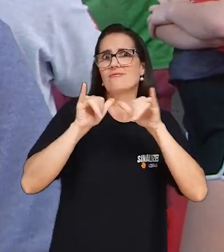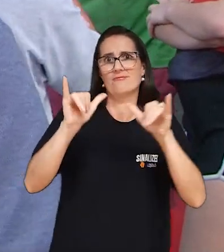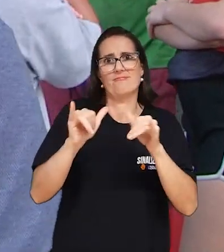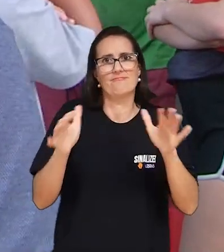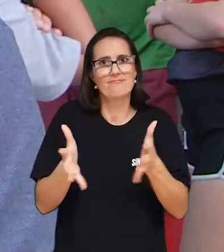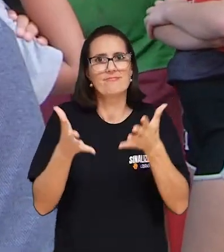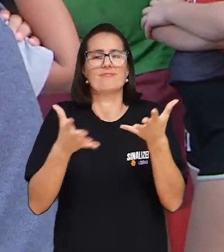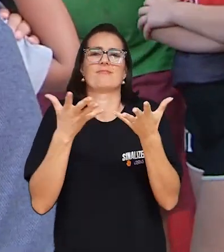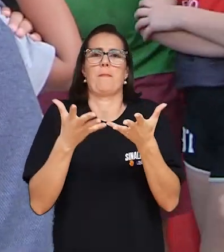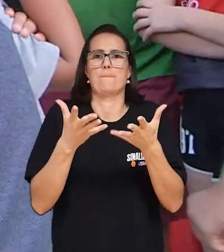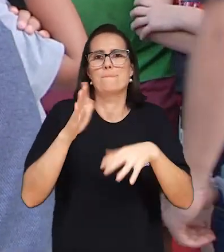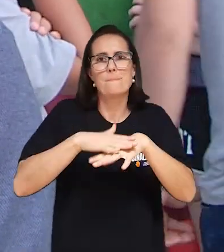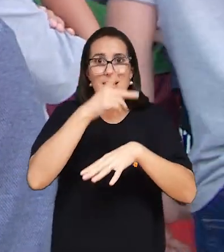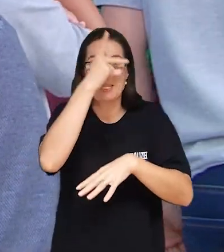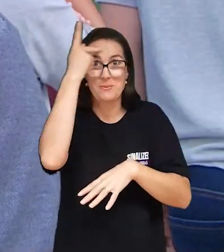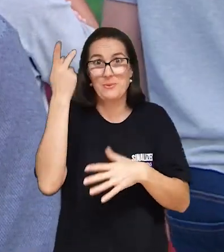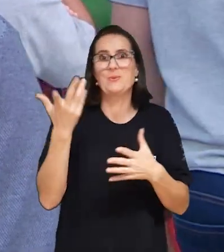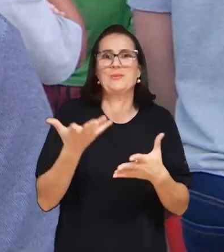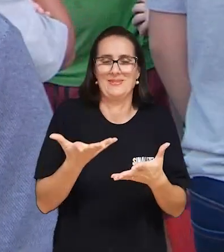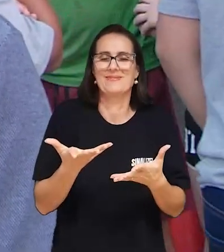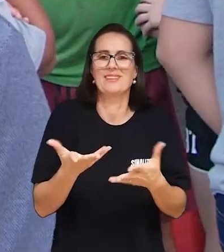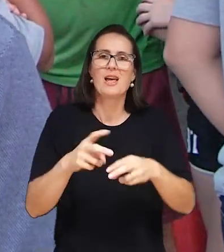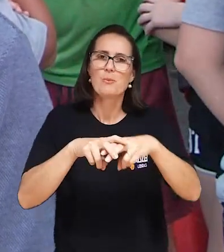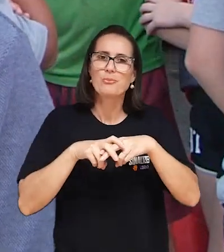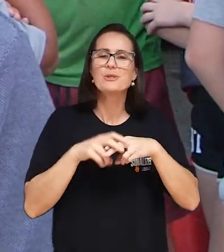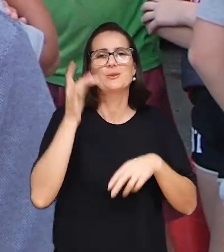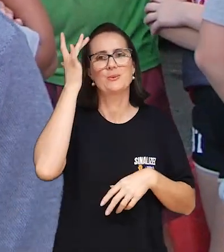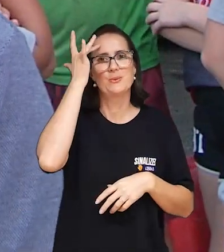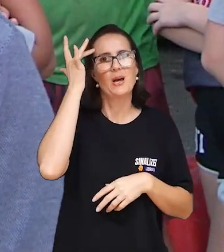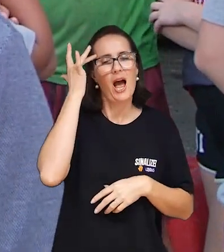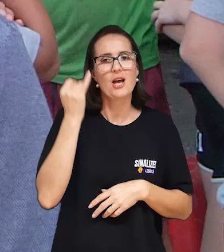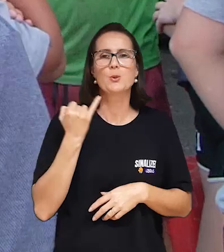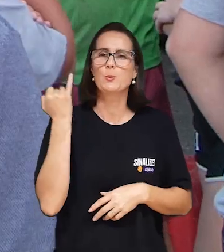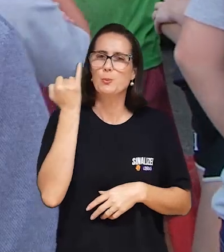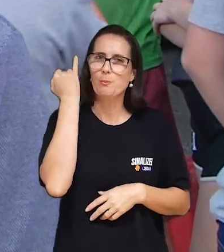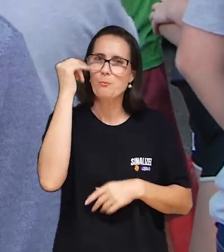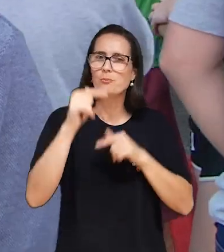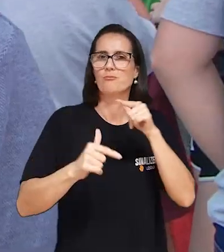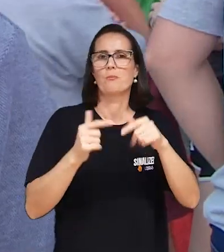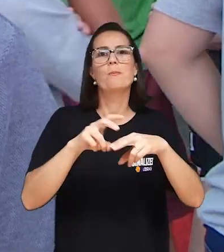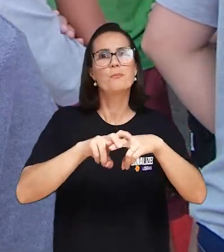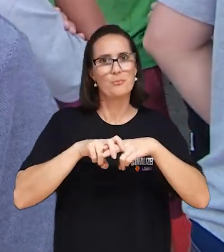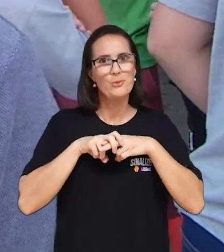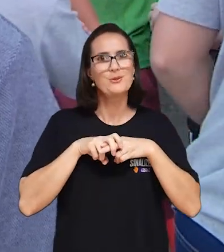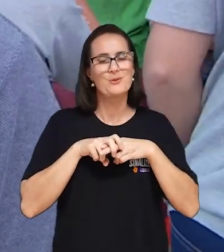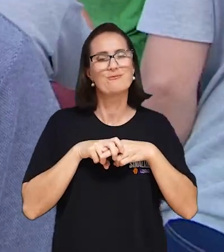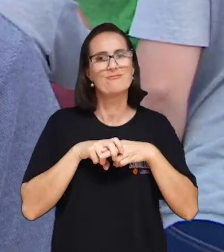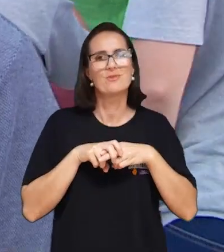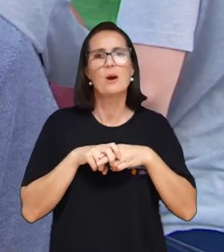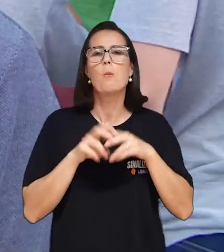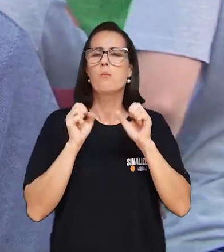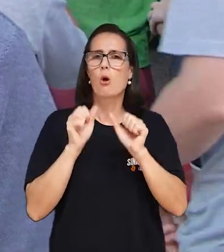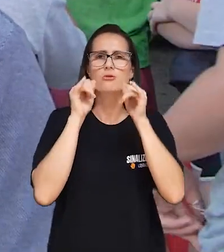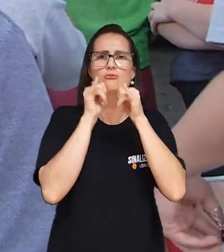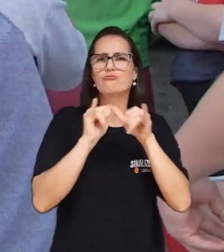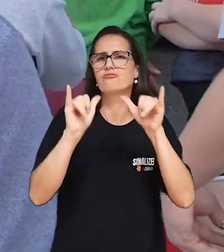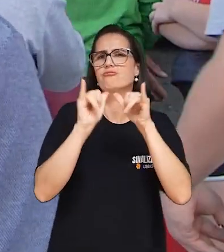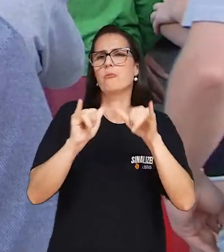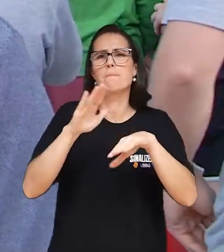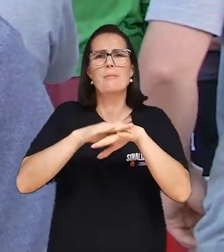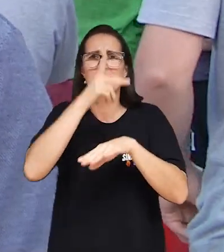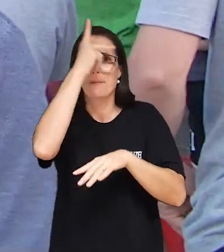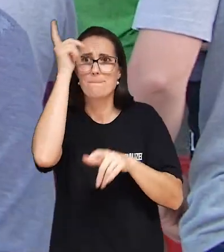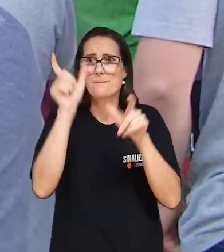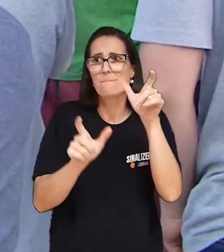vão espalhar o máximo de informações possível, para o maior número de pessoas possíveis. Então acho que a importância desse trabalho é nesse sentido, da